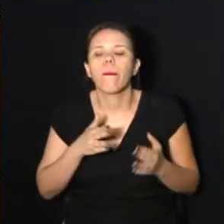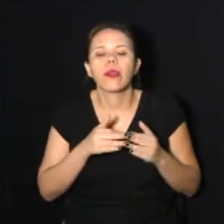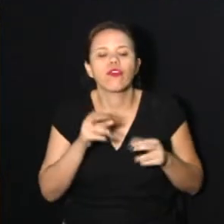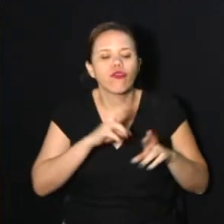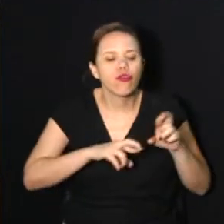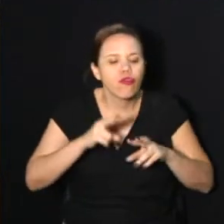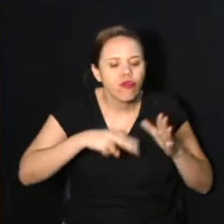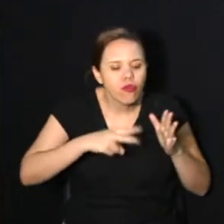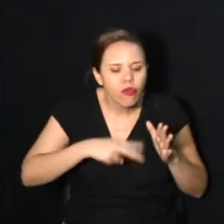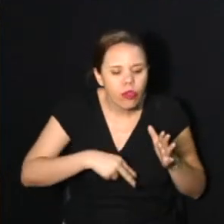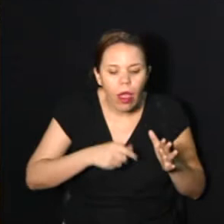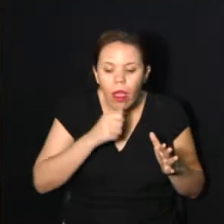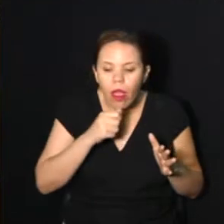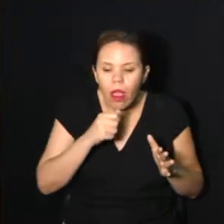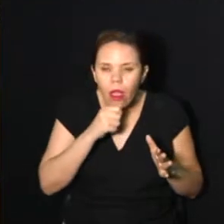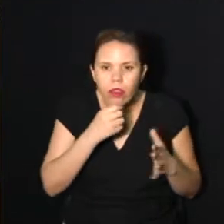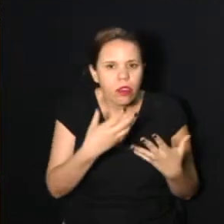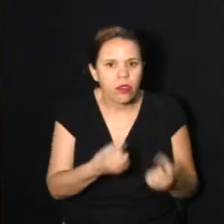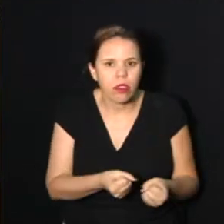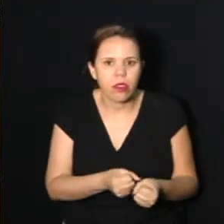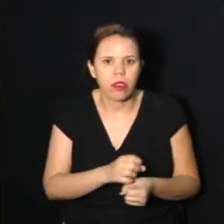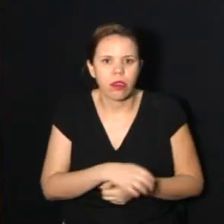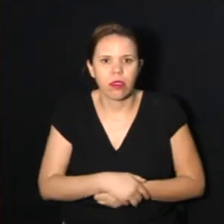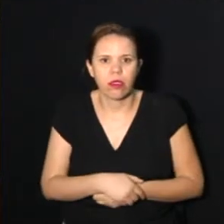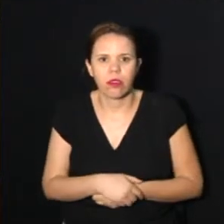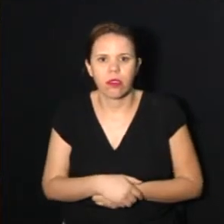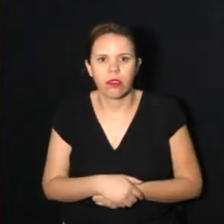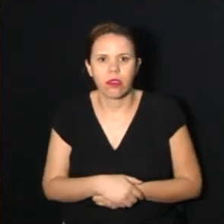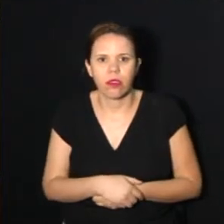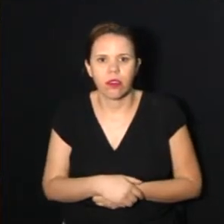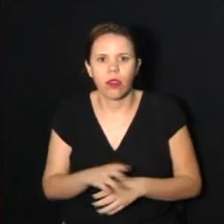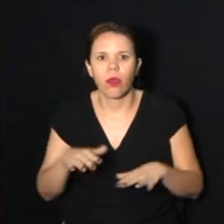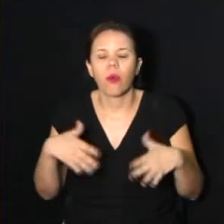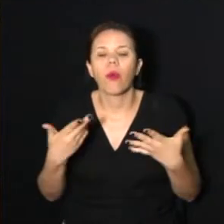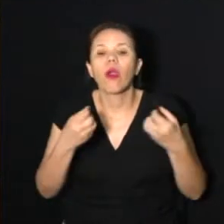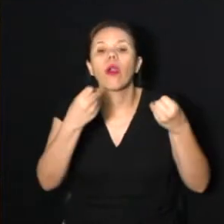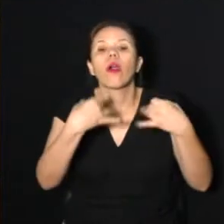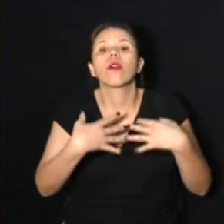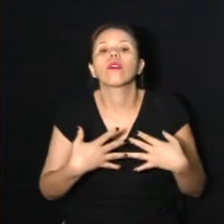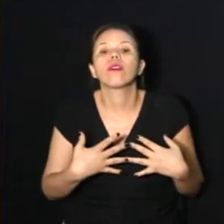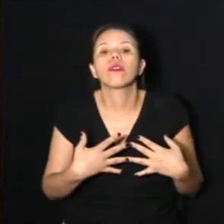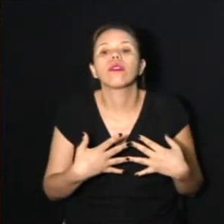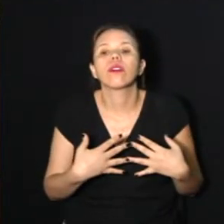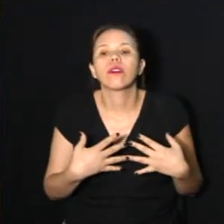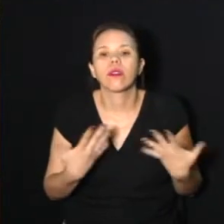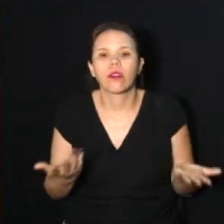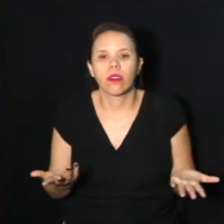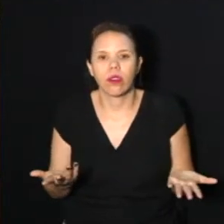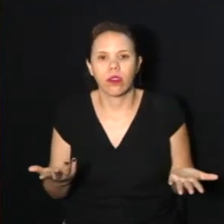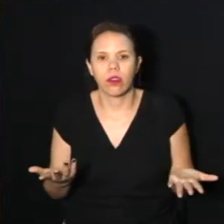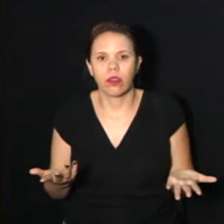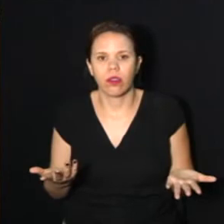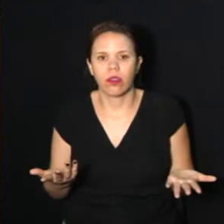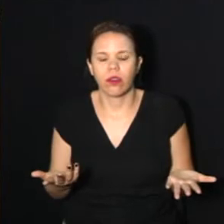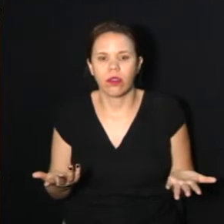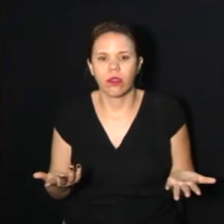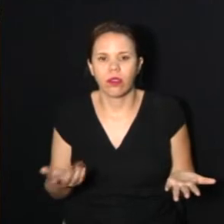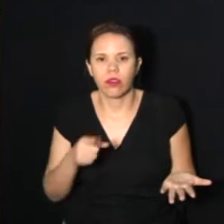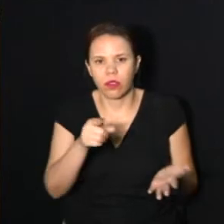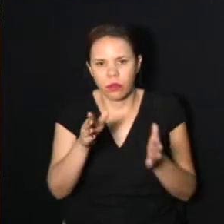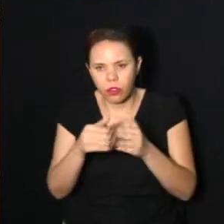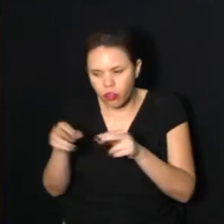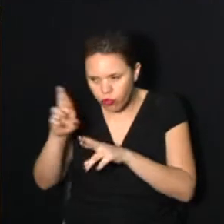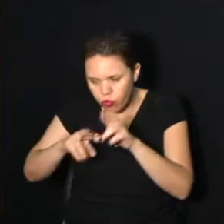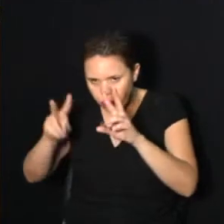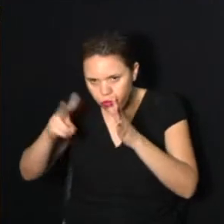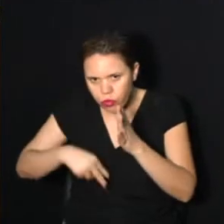Está andando? Está indeferido. Ah, entendi. Sobre qual justificativa? O senhor vai dar três justificativas também? O senhor pediu vista. Uma eu